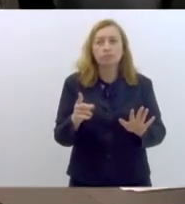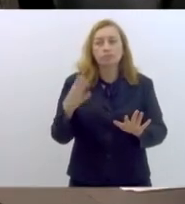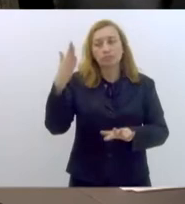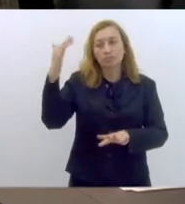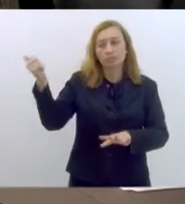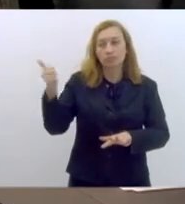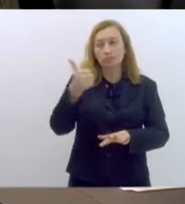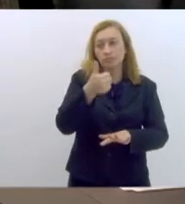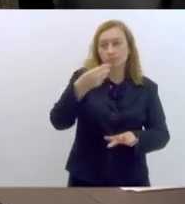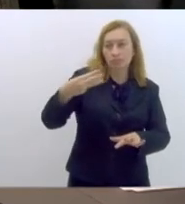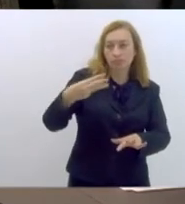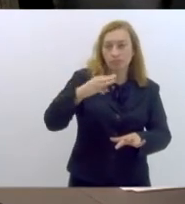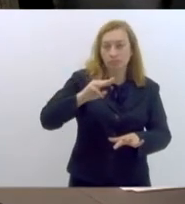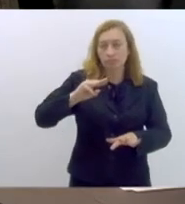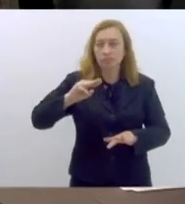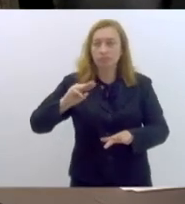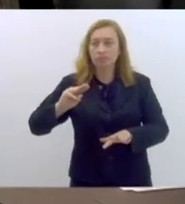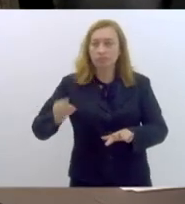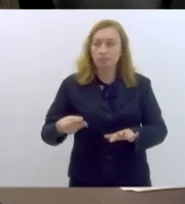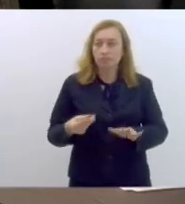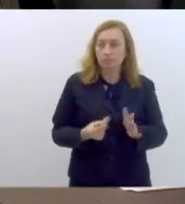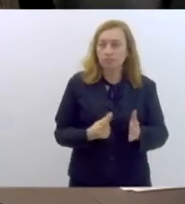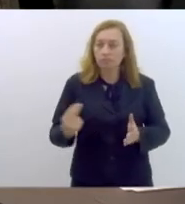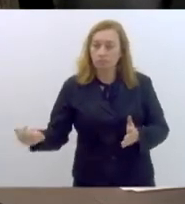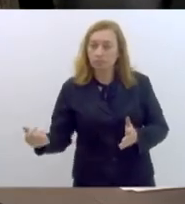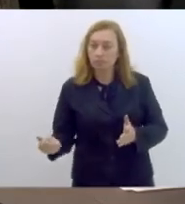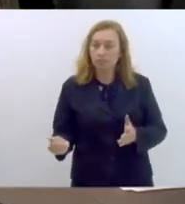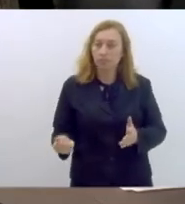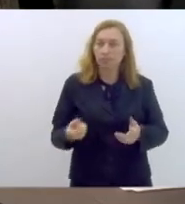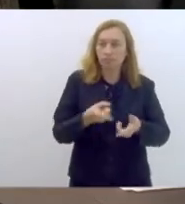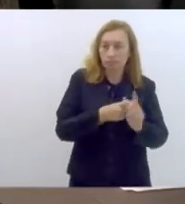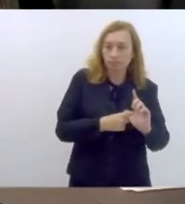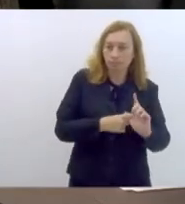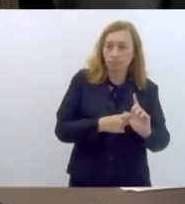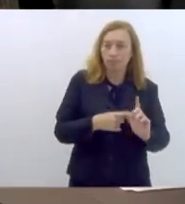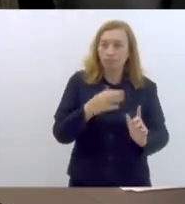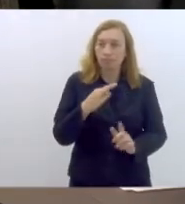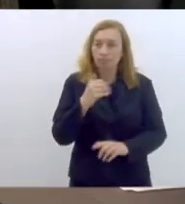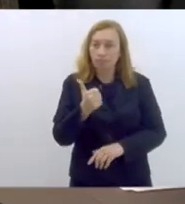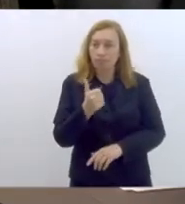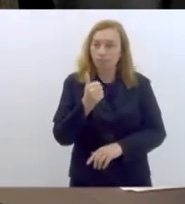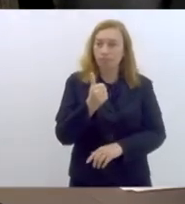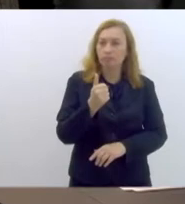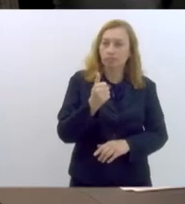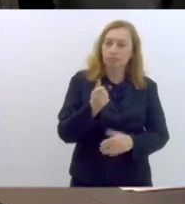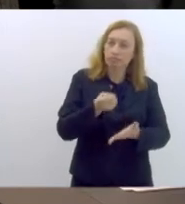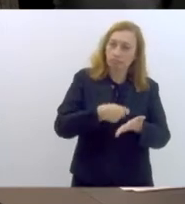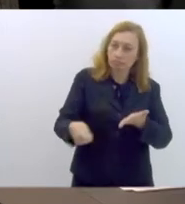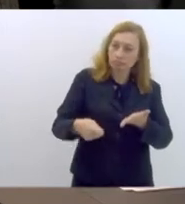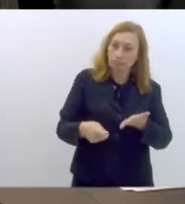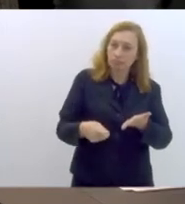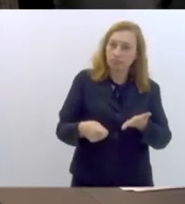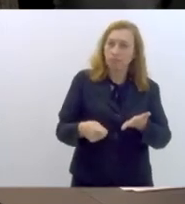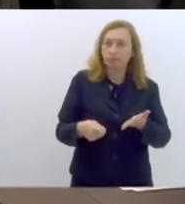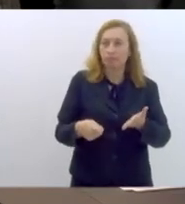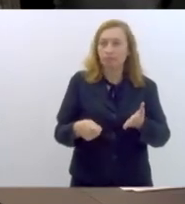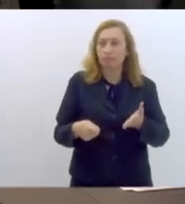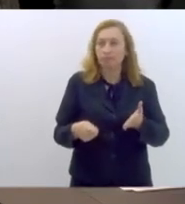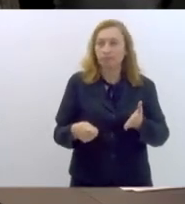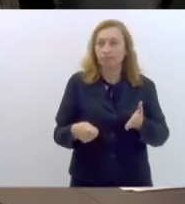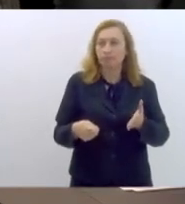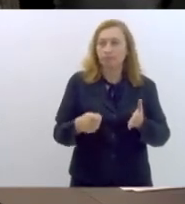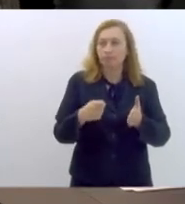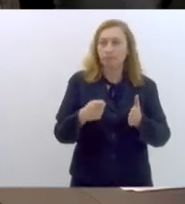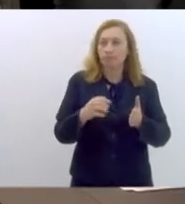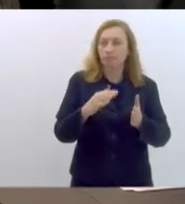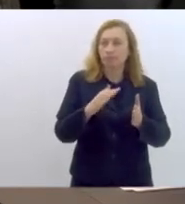13 bilhões que entraram na dívida, que saíram na dívida, que tudo dando certo. Quinta-feira a gente vai assinar o aditivo e, de forma definitiva, isso não vai existir